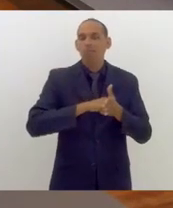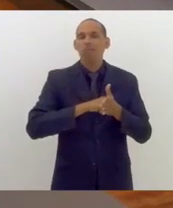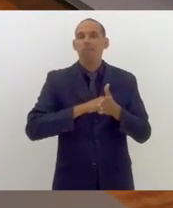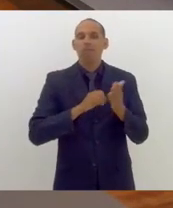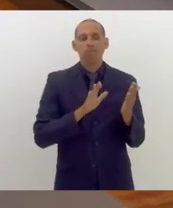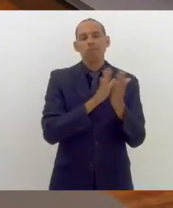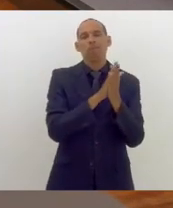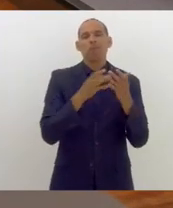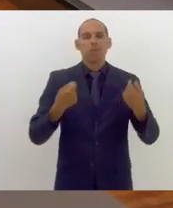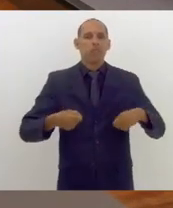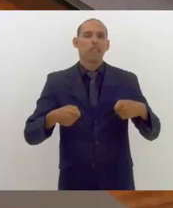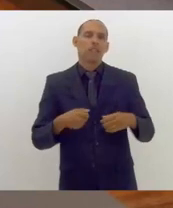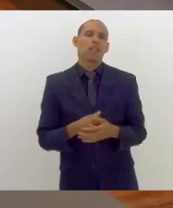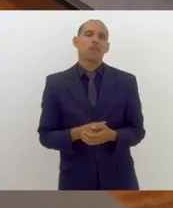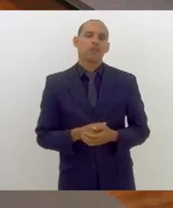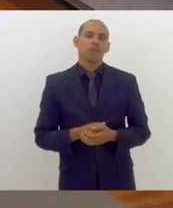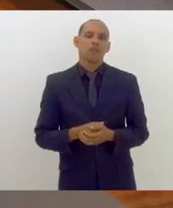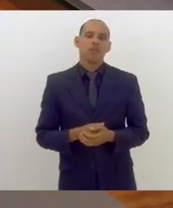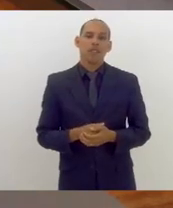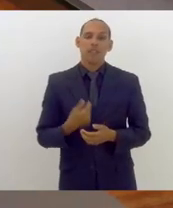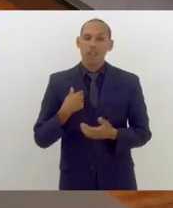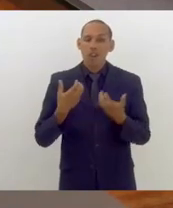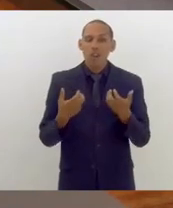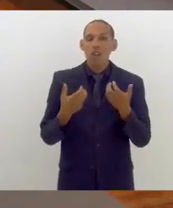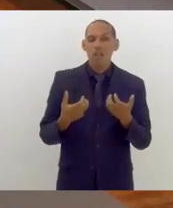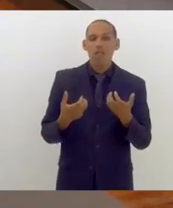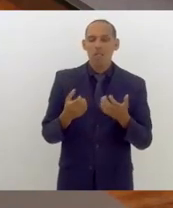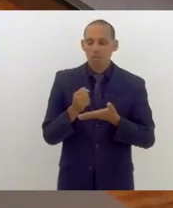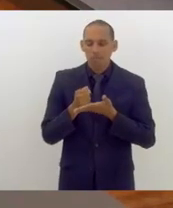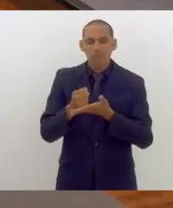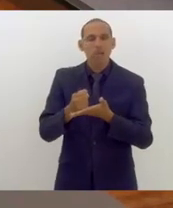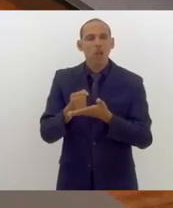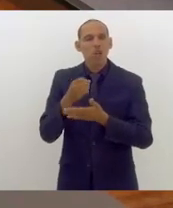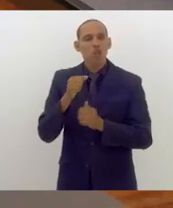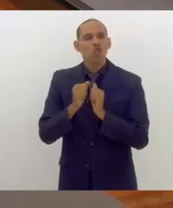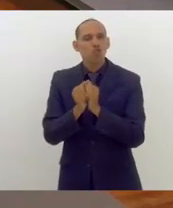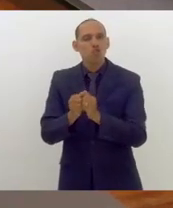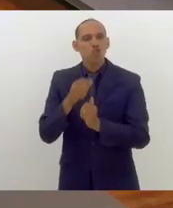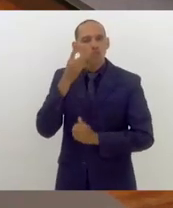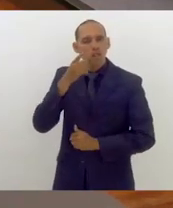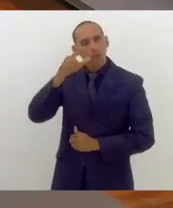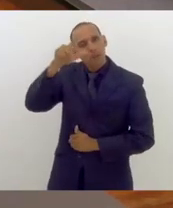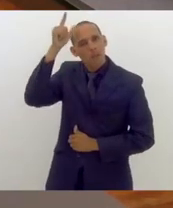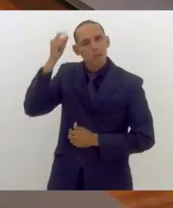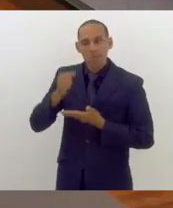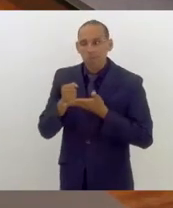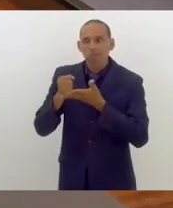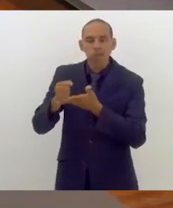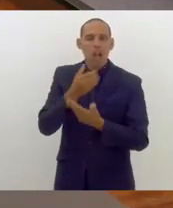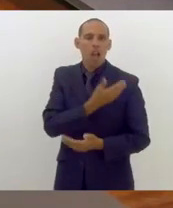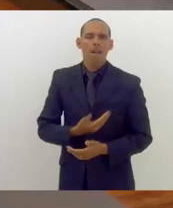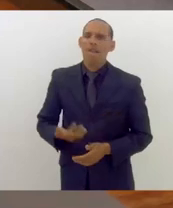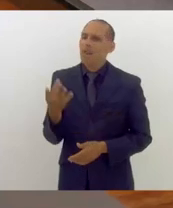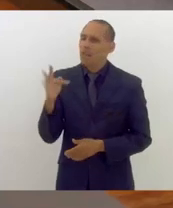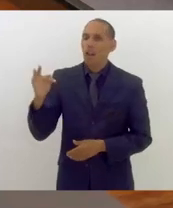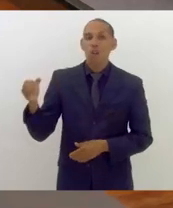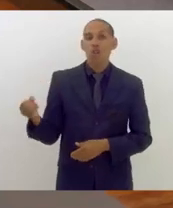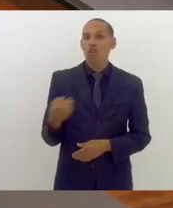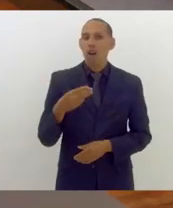esse drama que eu quero levar junto Deputado dos paus demarchimento da comissão para o governo federal